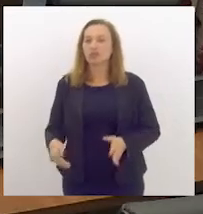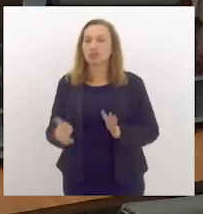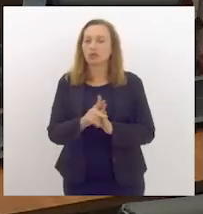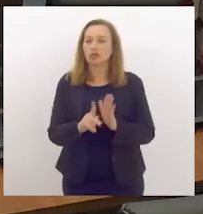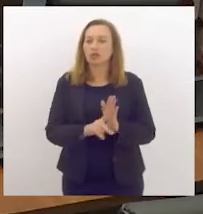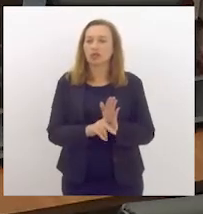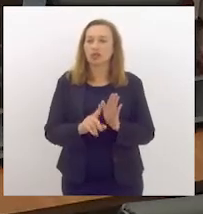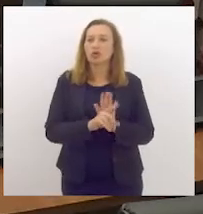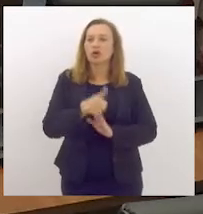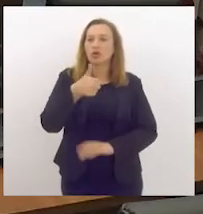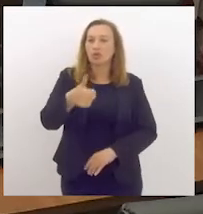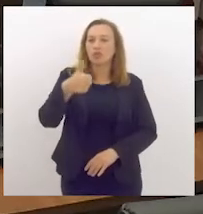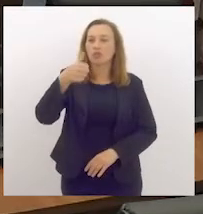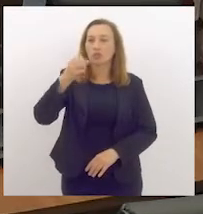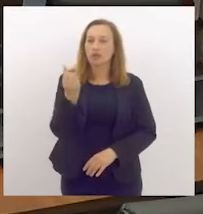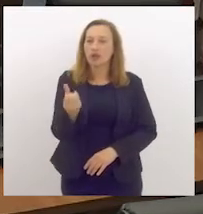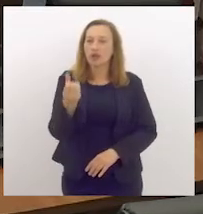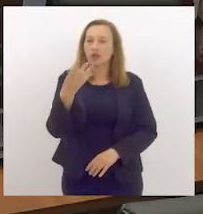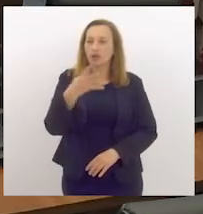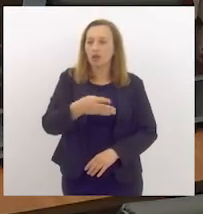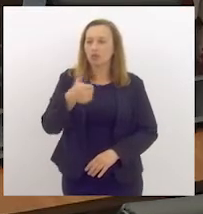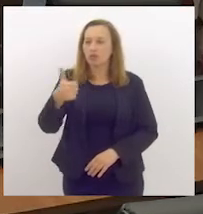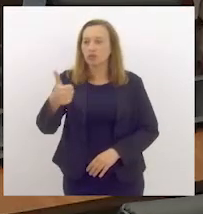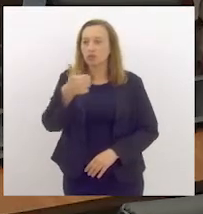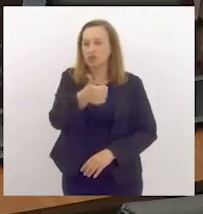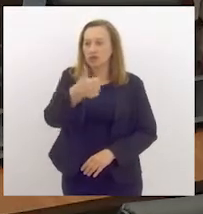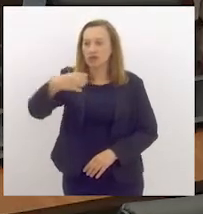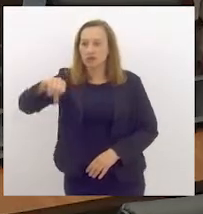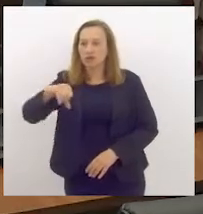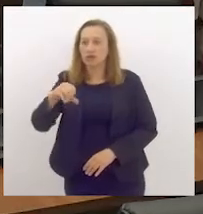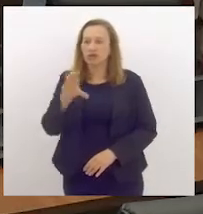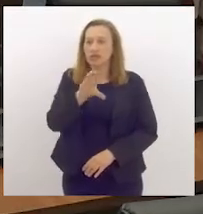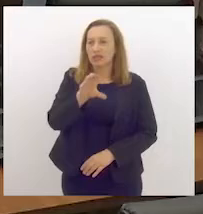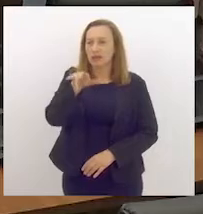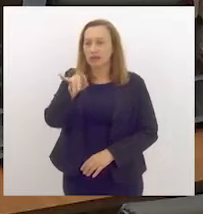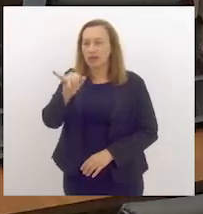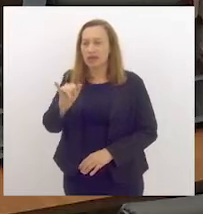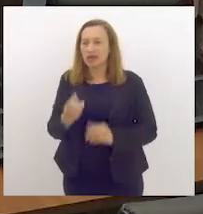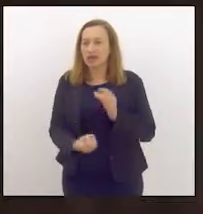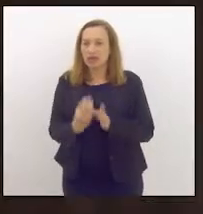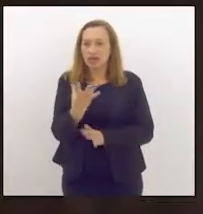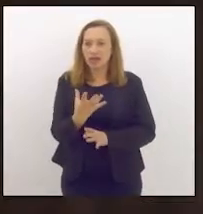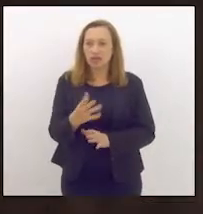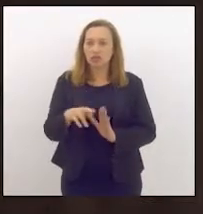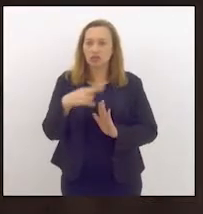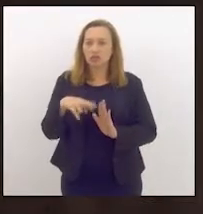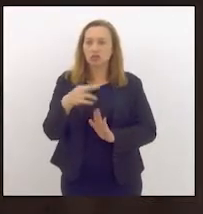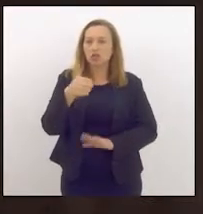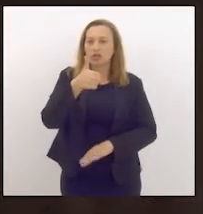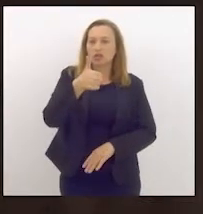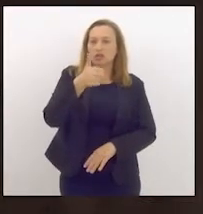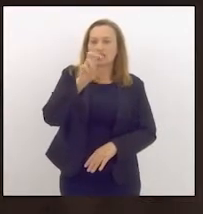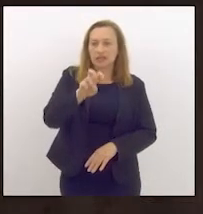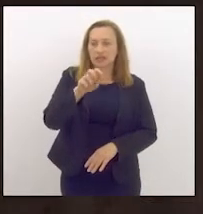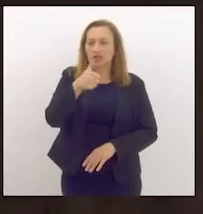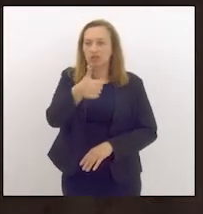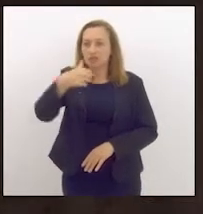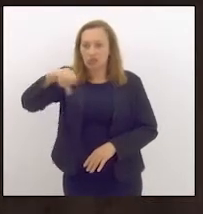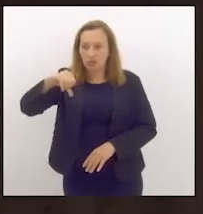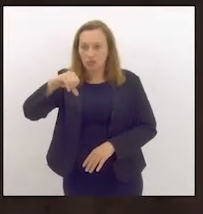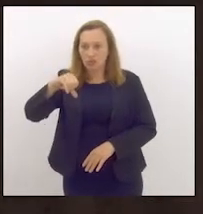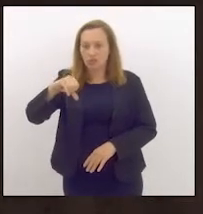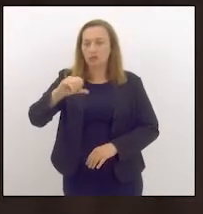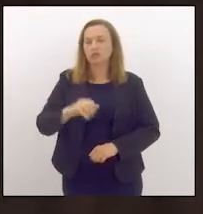lei 1641 de 19 de autoria da CPI criada pela resolução cinco de 19